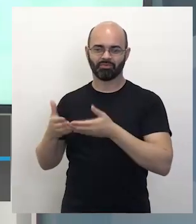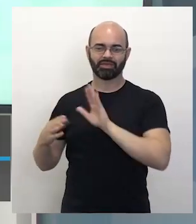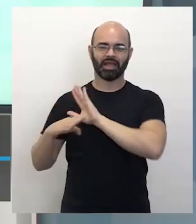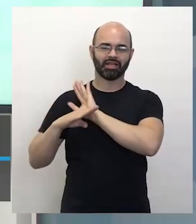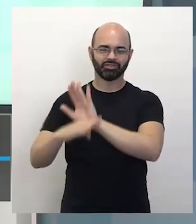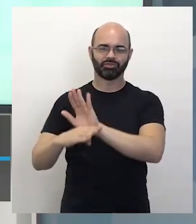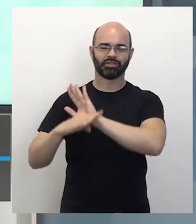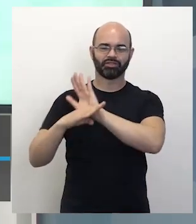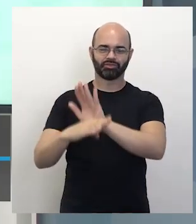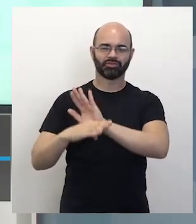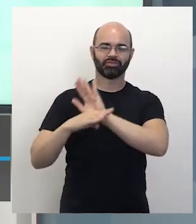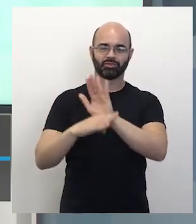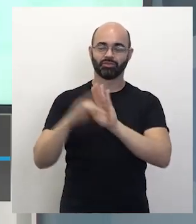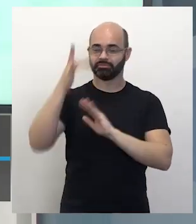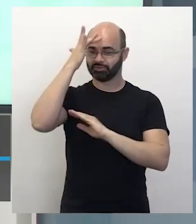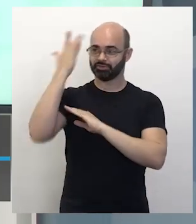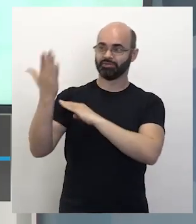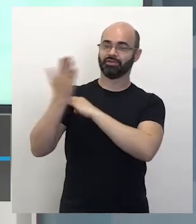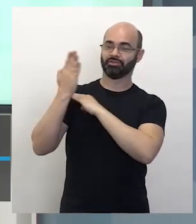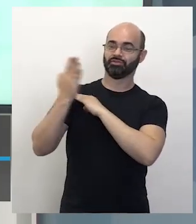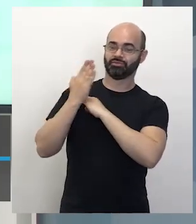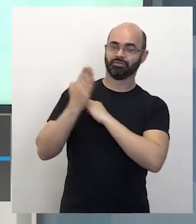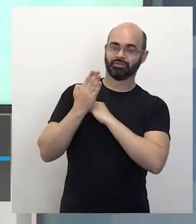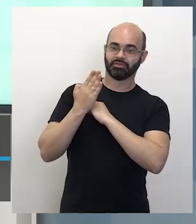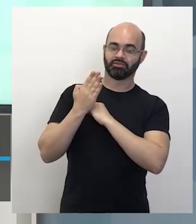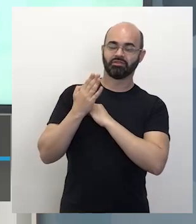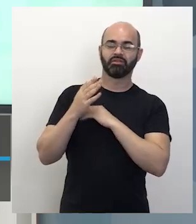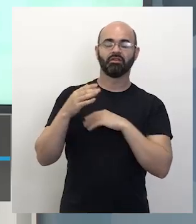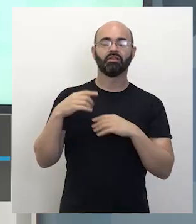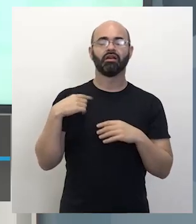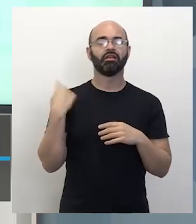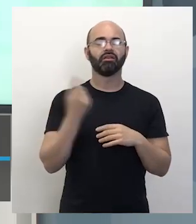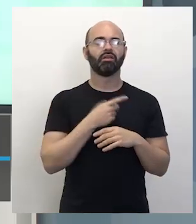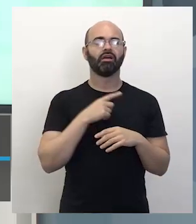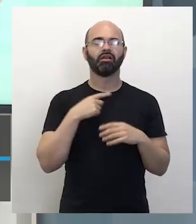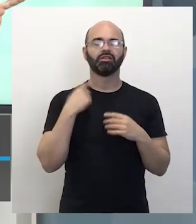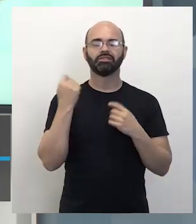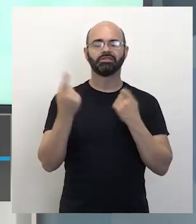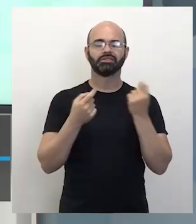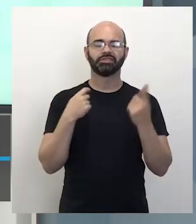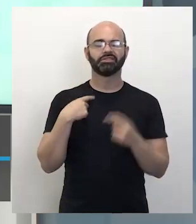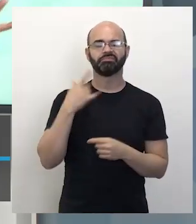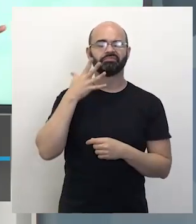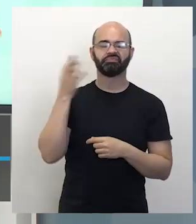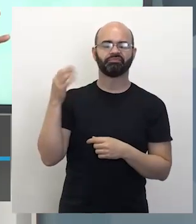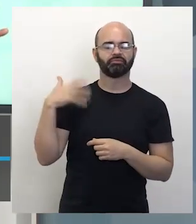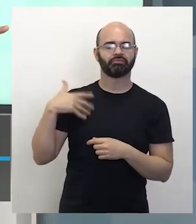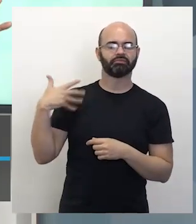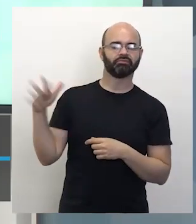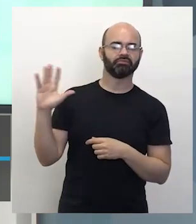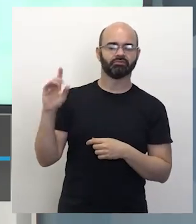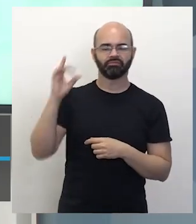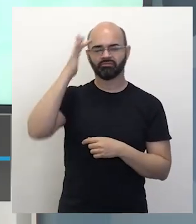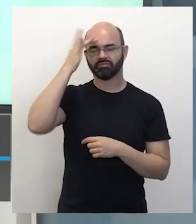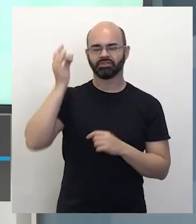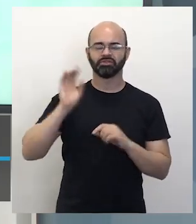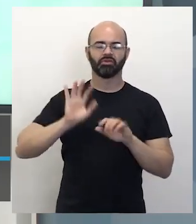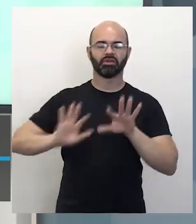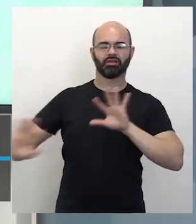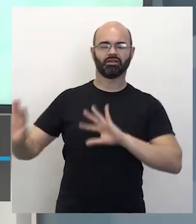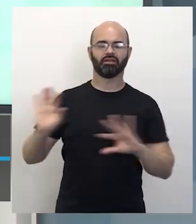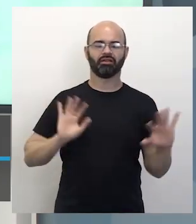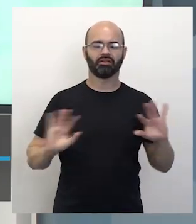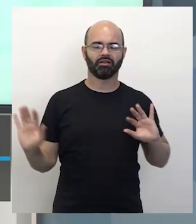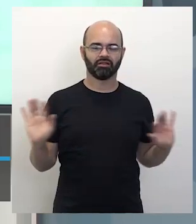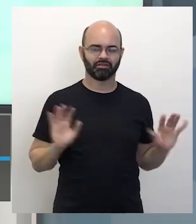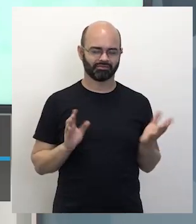muito de outras pessoas, a gente não dá valor para essas outras pessoas. É como se cada um tivesse no seu canto e para fazer a